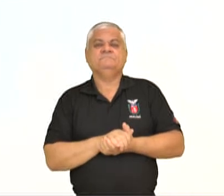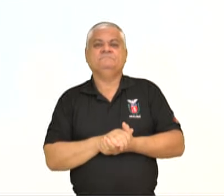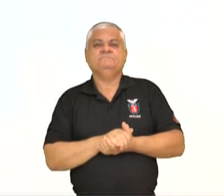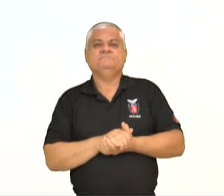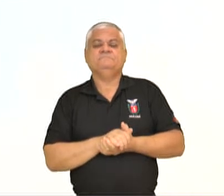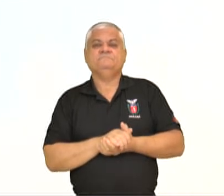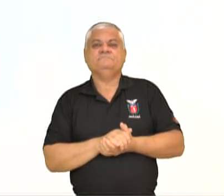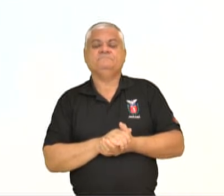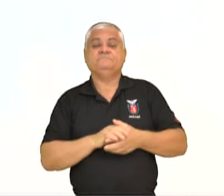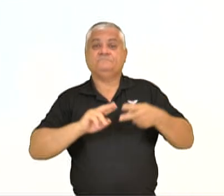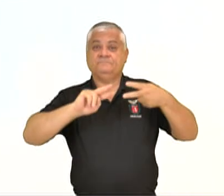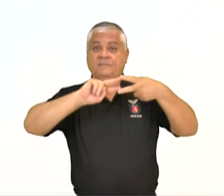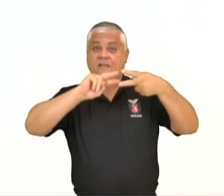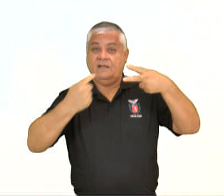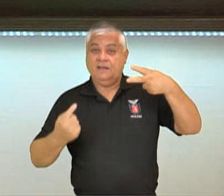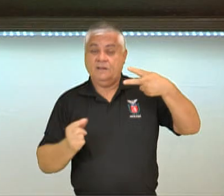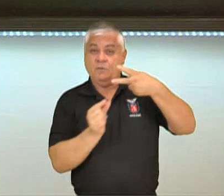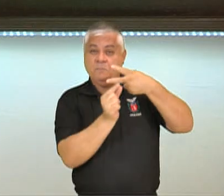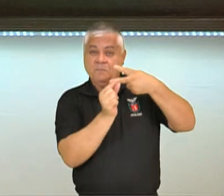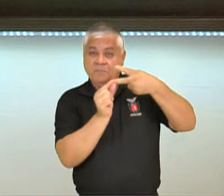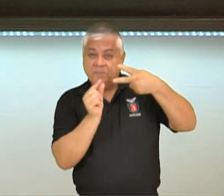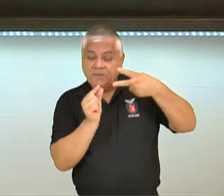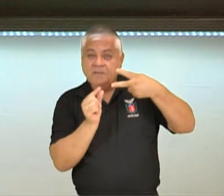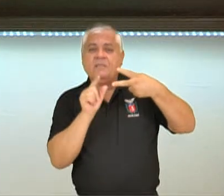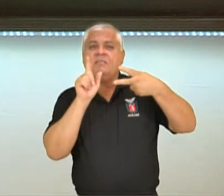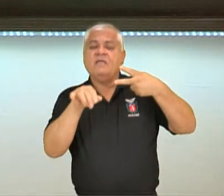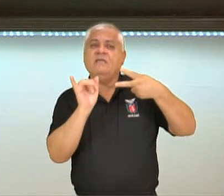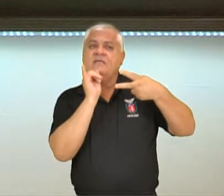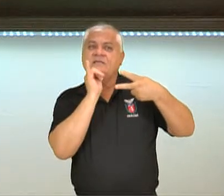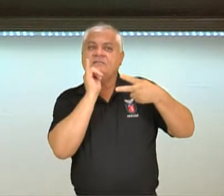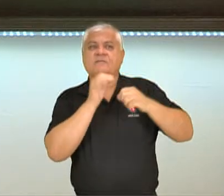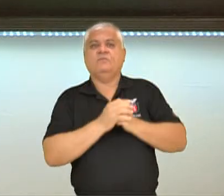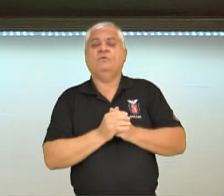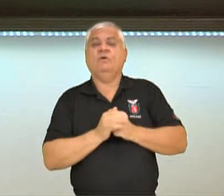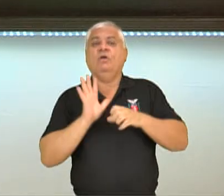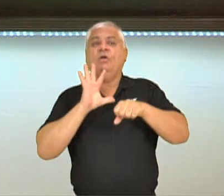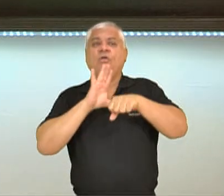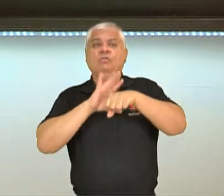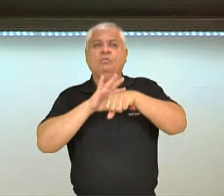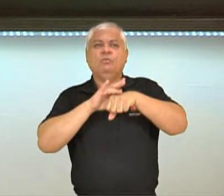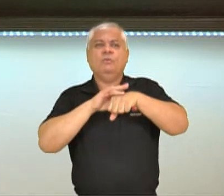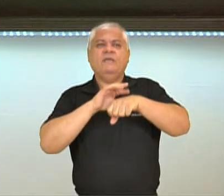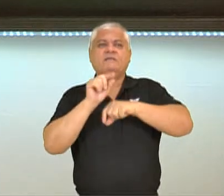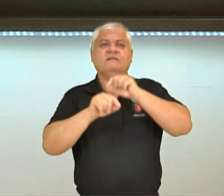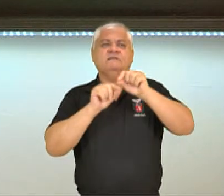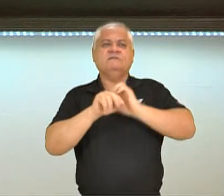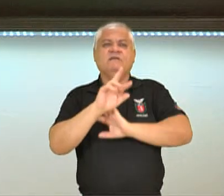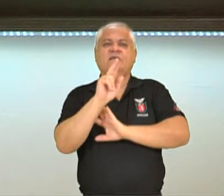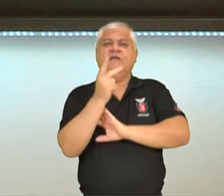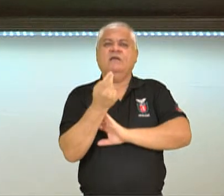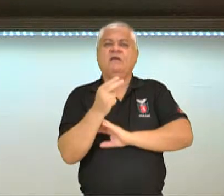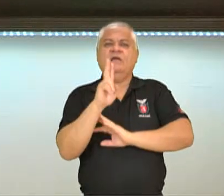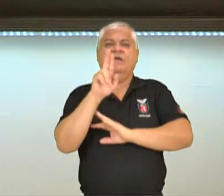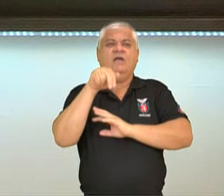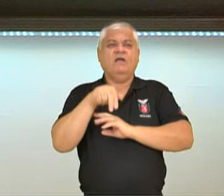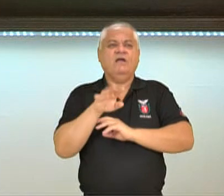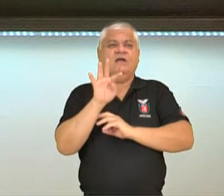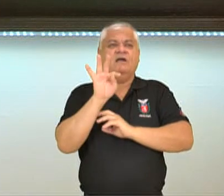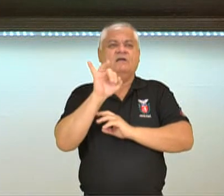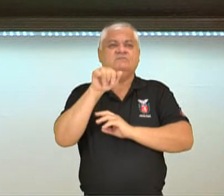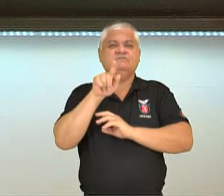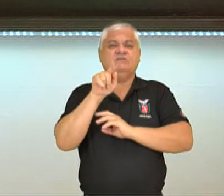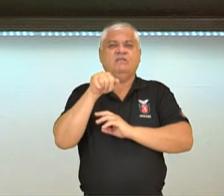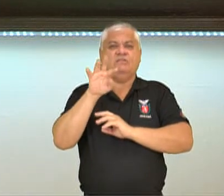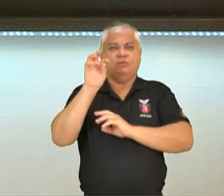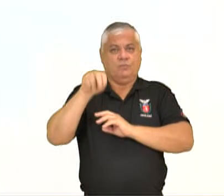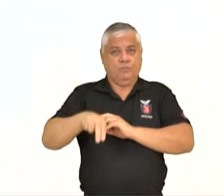Ainda falando de alelos letais. Um outro exemplo. Agora, a doença de Huntington. Que doença é essa? Quais são as